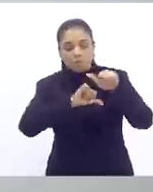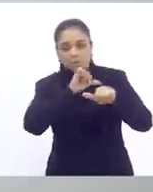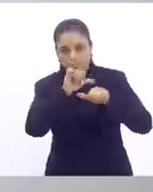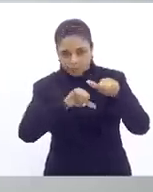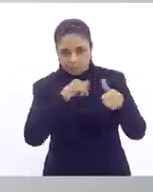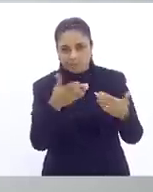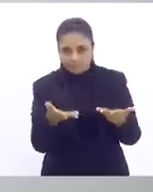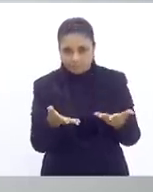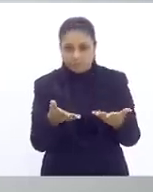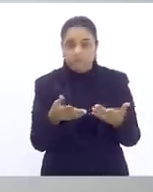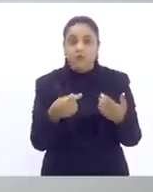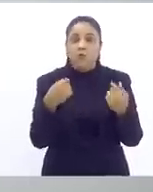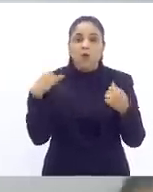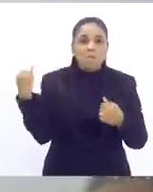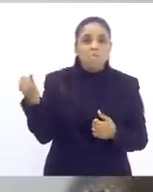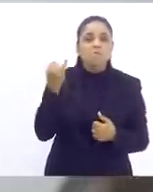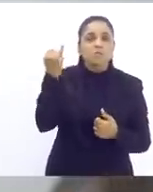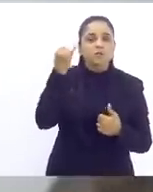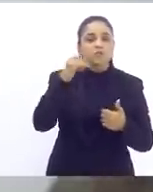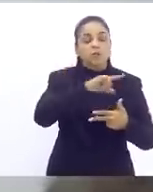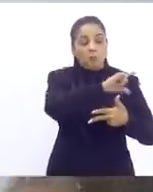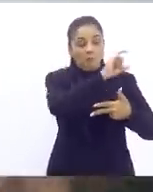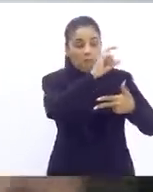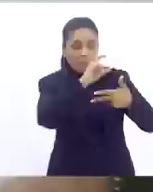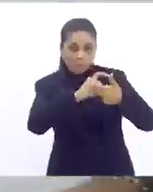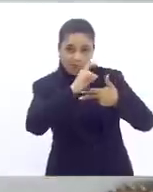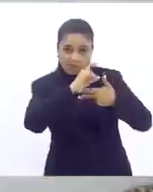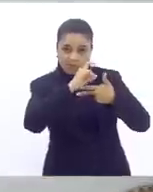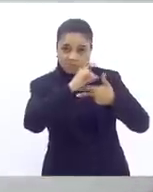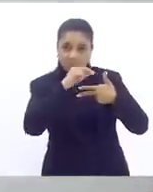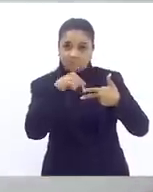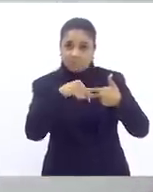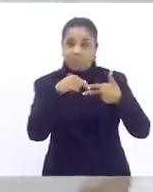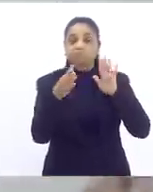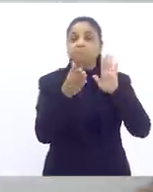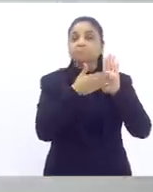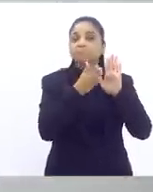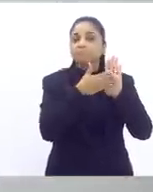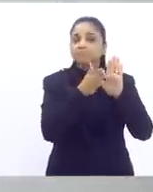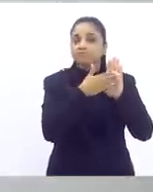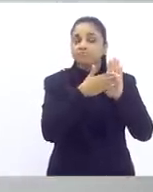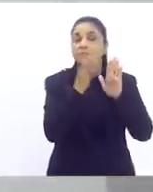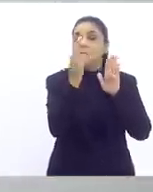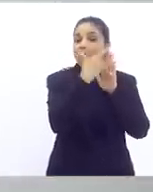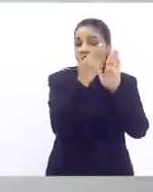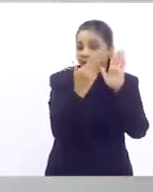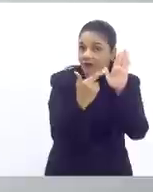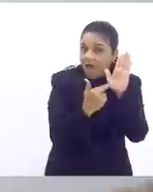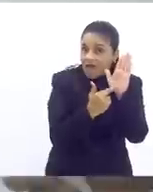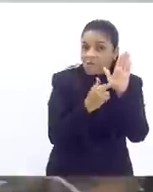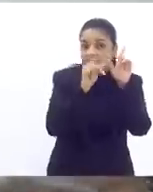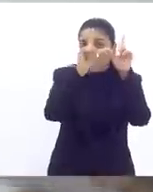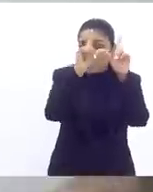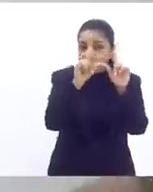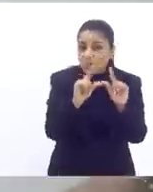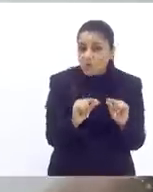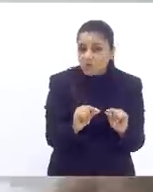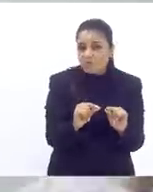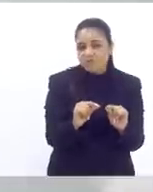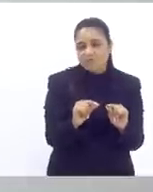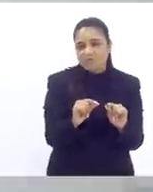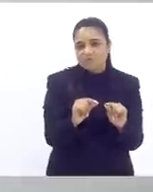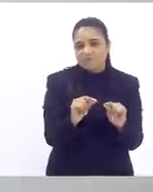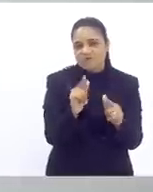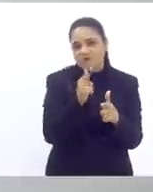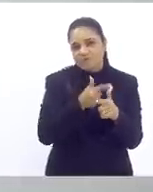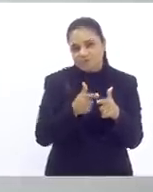então é muito importante que o poder executivo propunha uma regulamentação que dê conta disso para que a gente reduza a margem